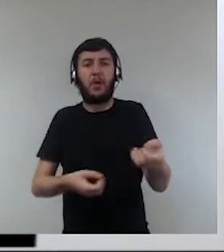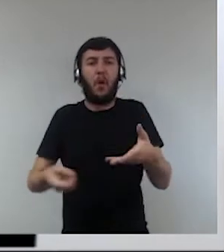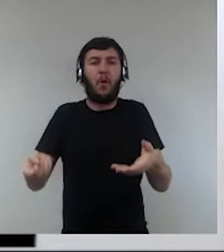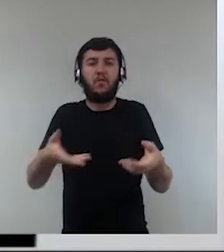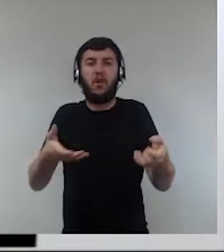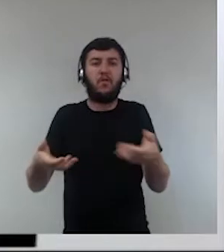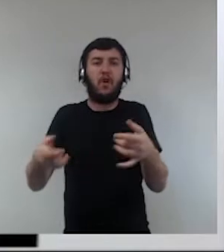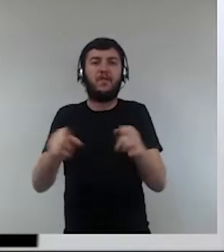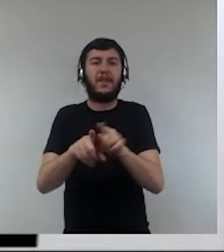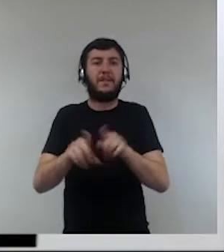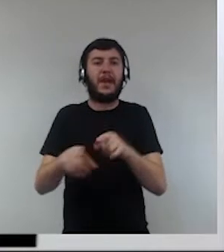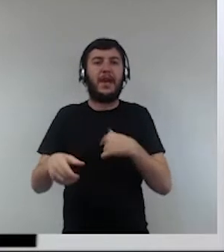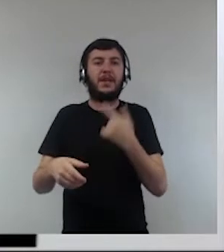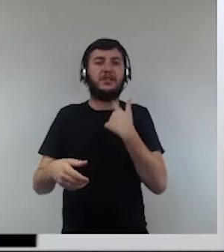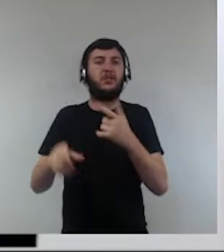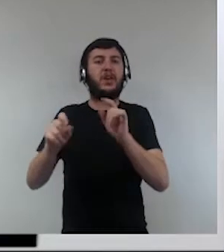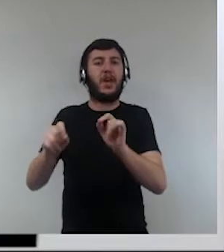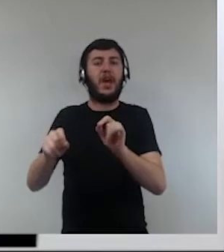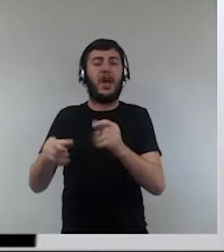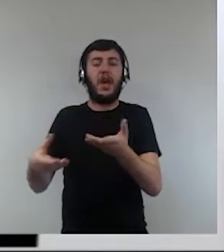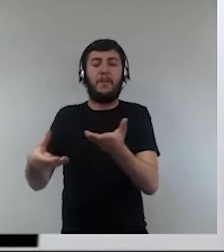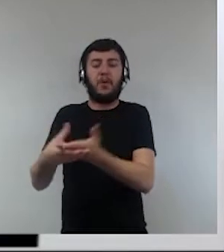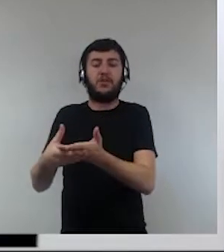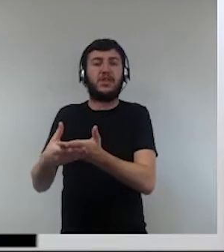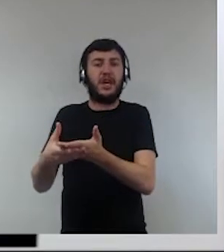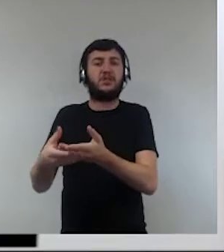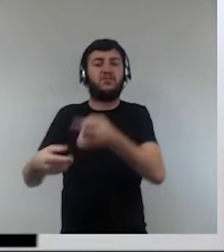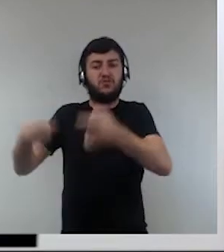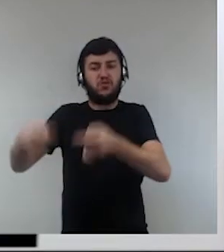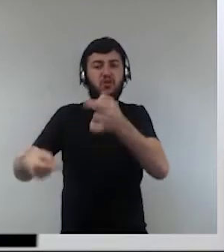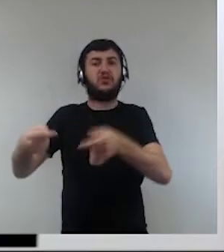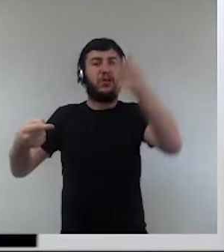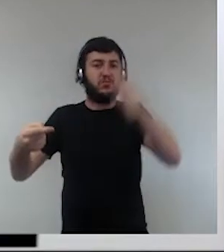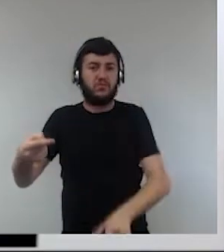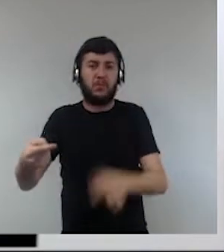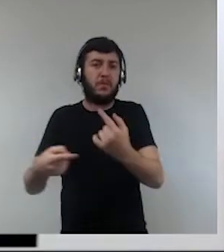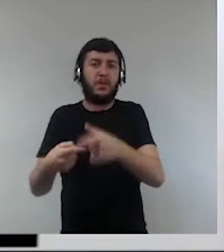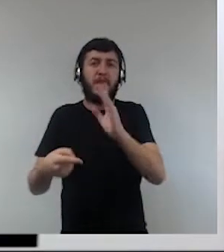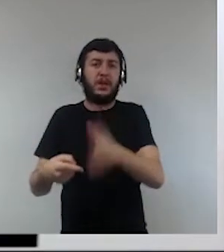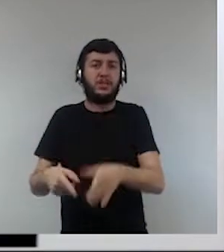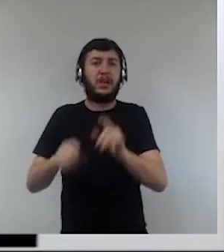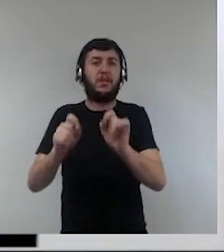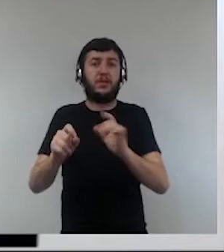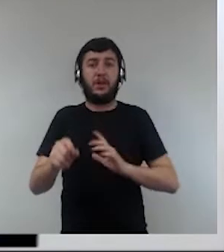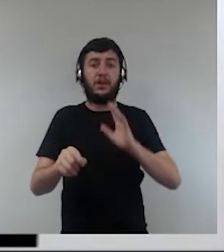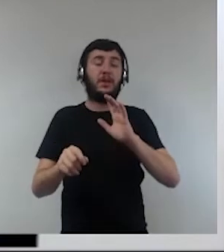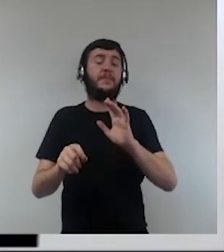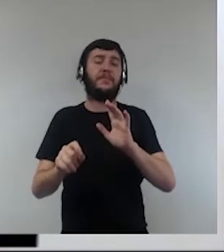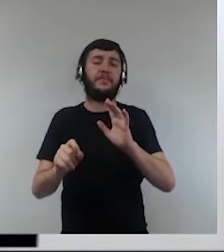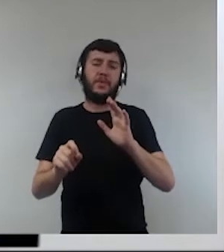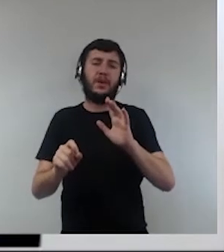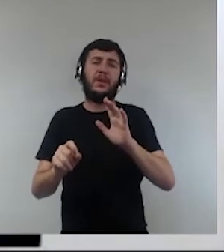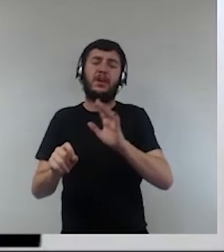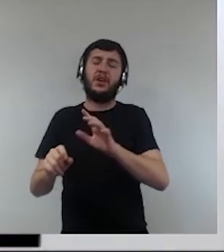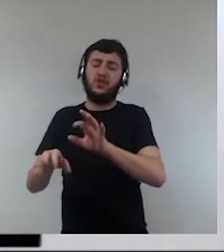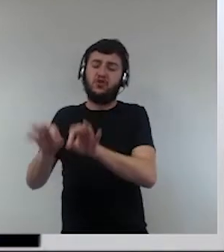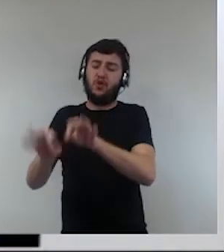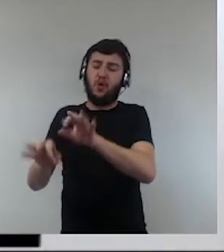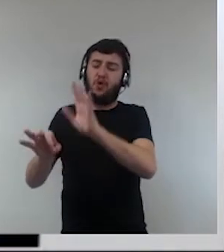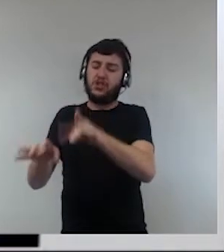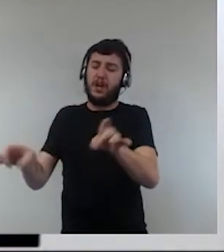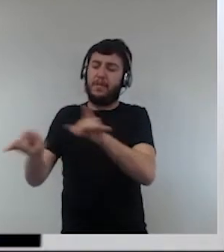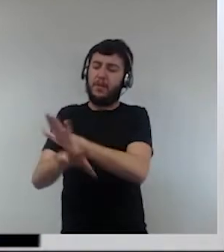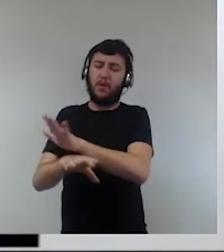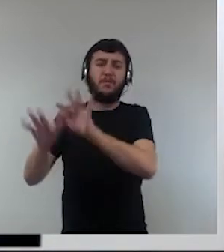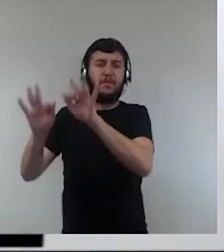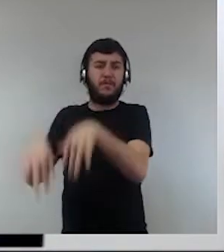tentarmos reabrir aquela discussão processual por conta do efeito principal produzido pela coisa julgada que